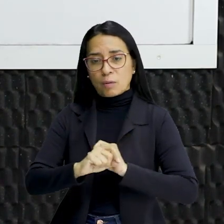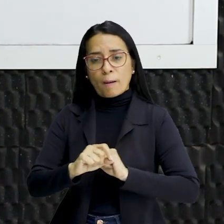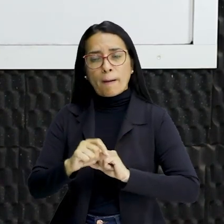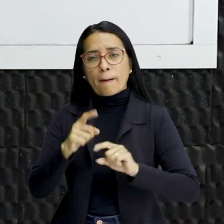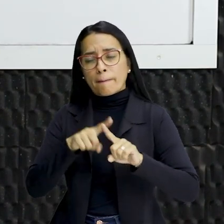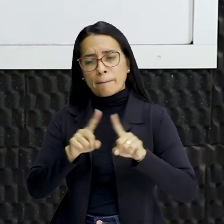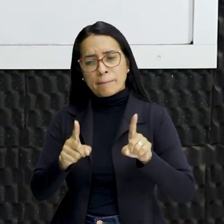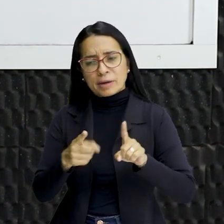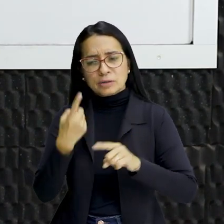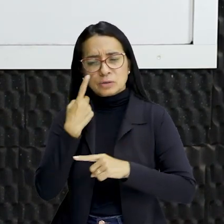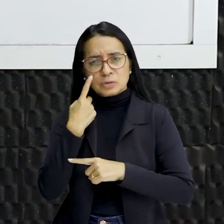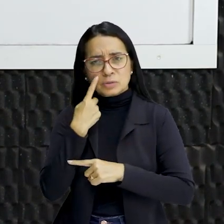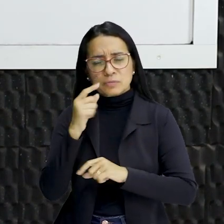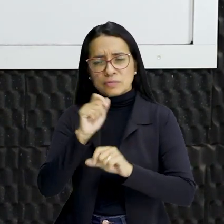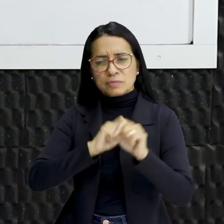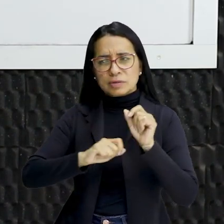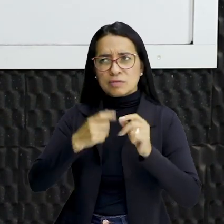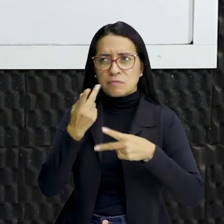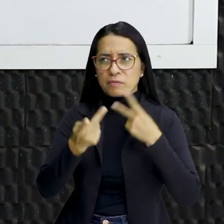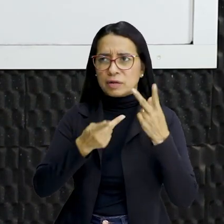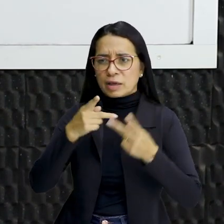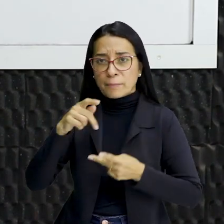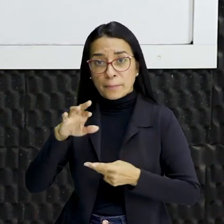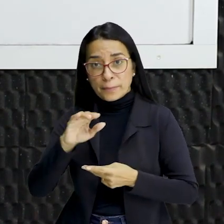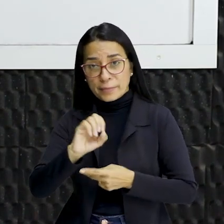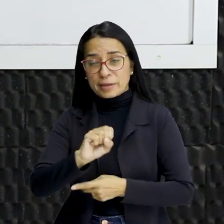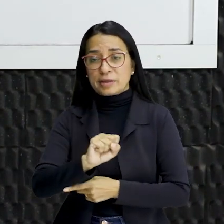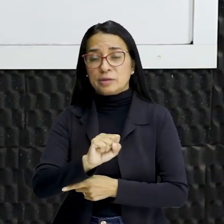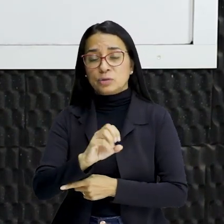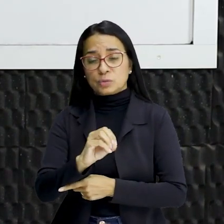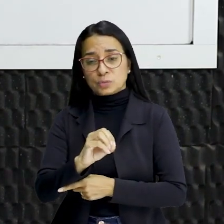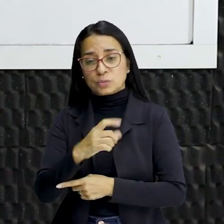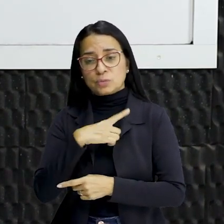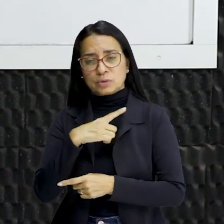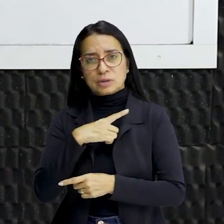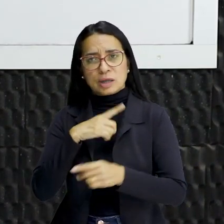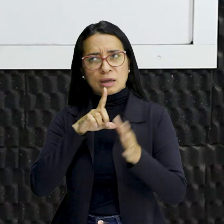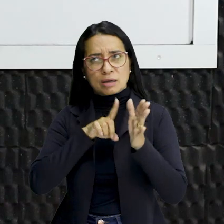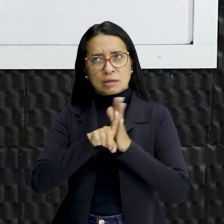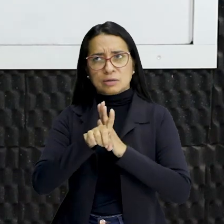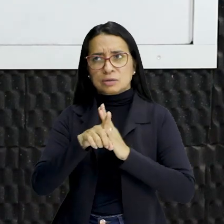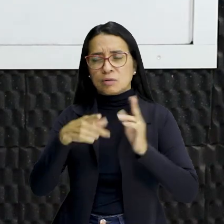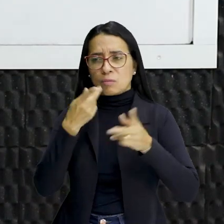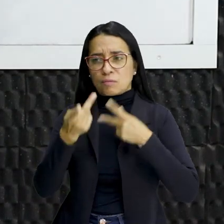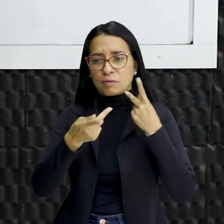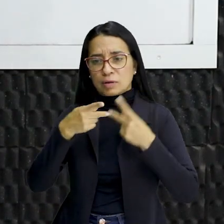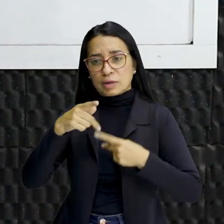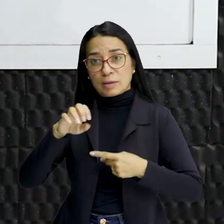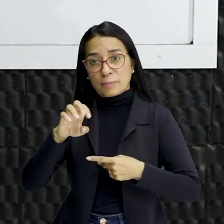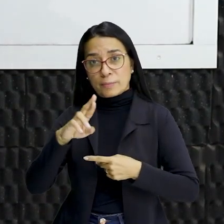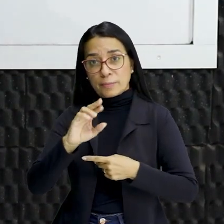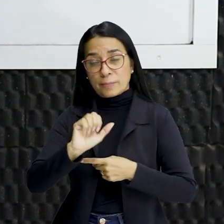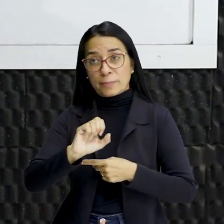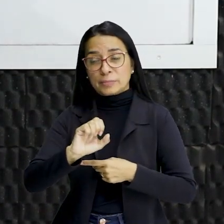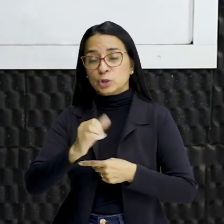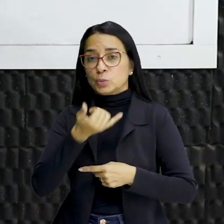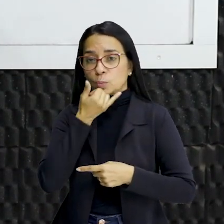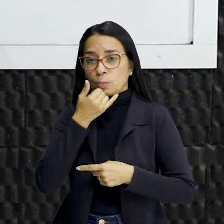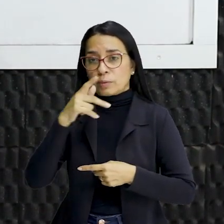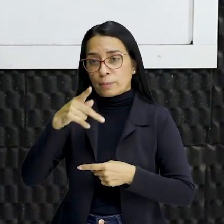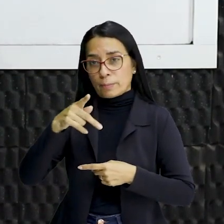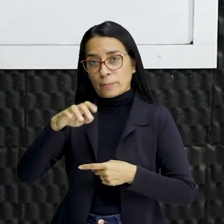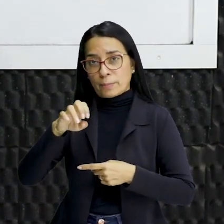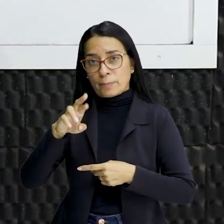ponderada eu sou mas eu nem ouvi a questão falar em peso ali que quando você tem a questão fala em peso